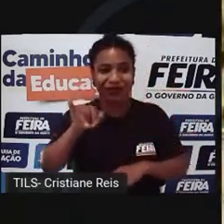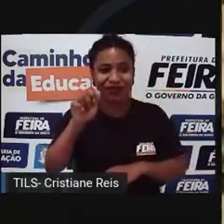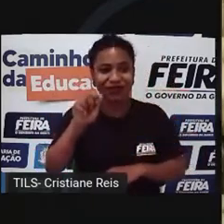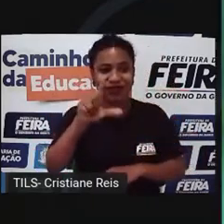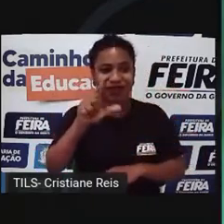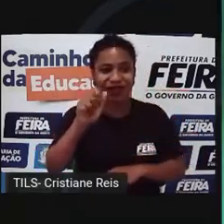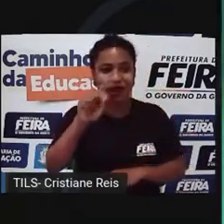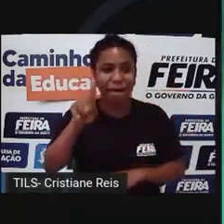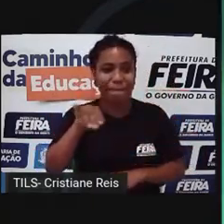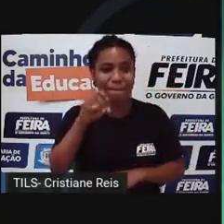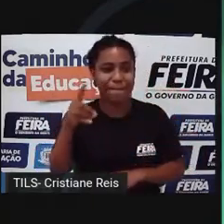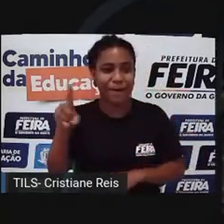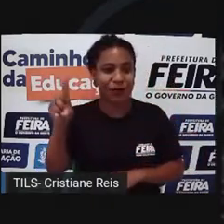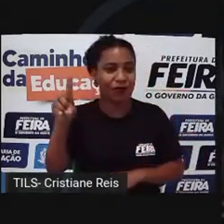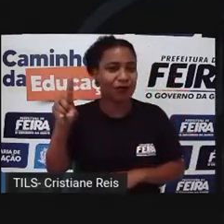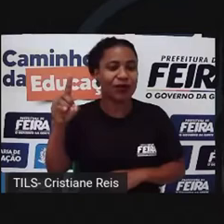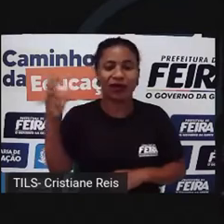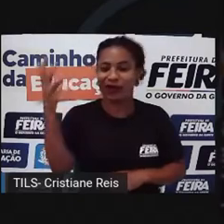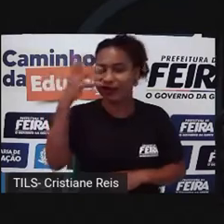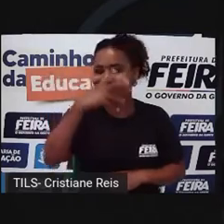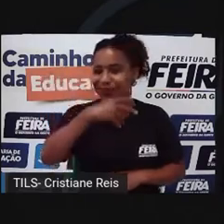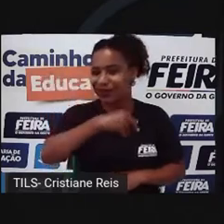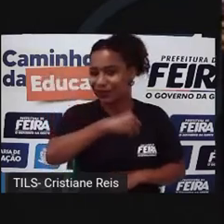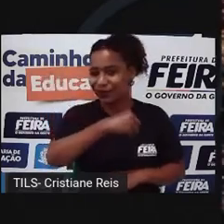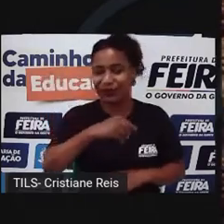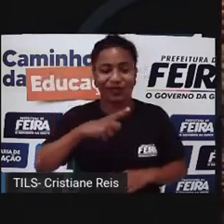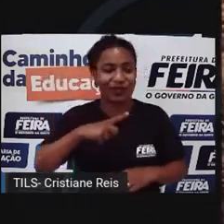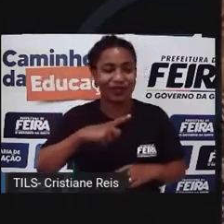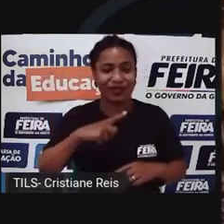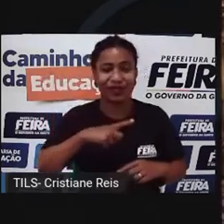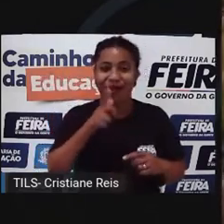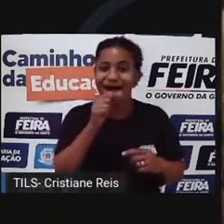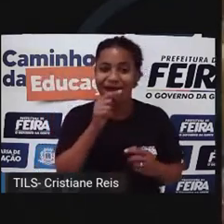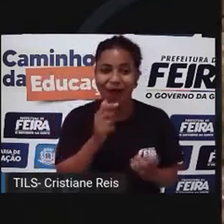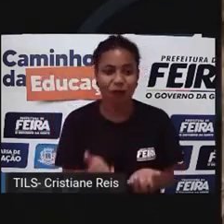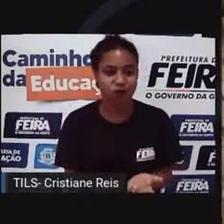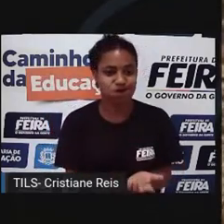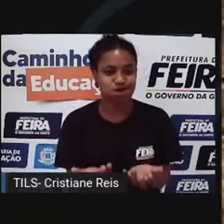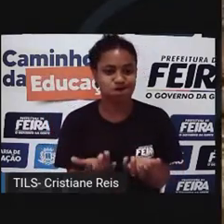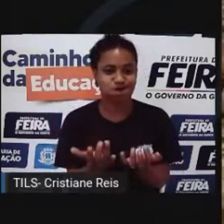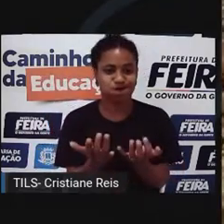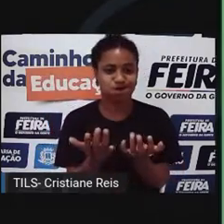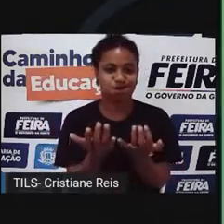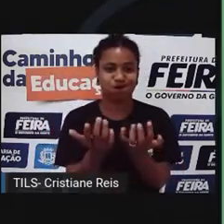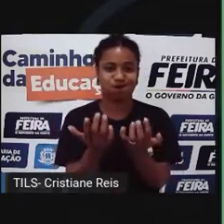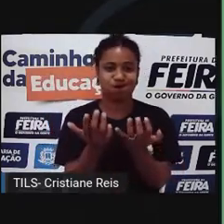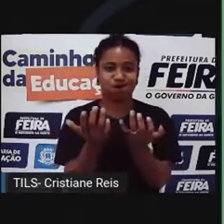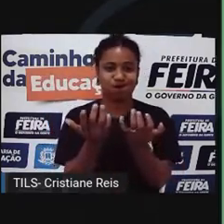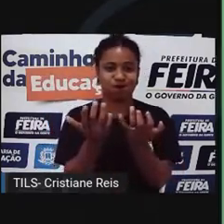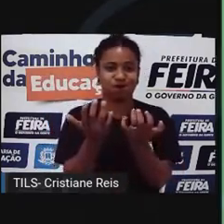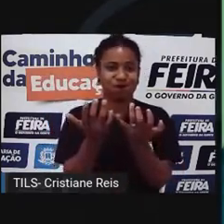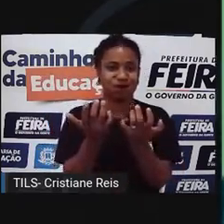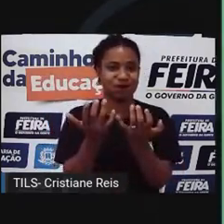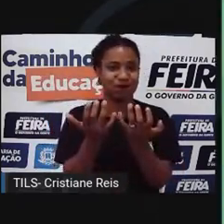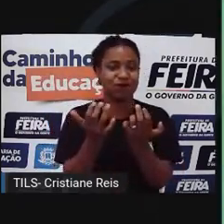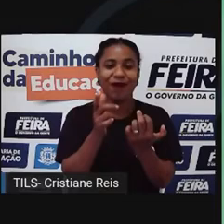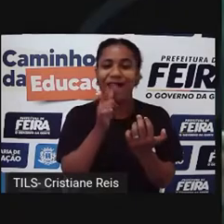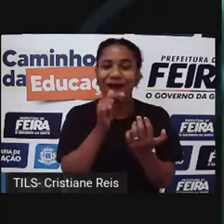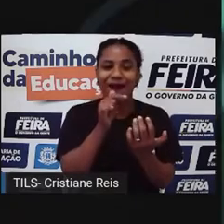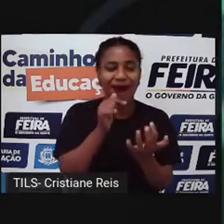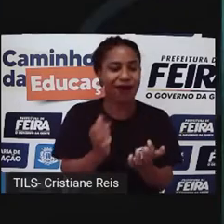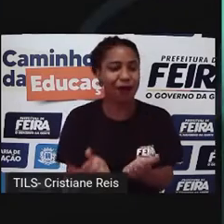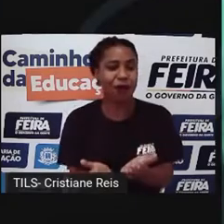cenários deslumbrantes, entre eles os seus fervedouros. O bacana dos fervedouros é que você não afunda. A água é